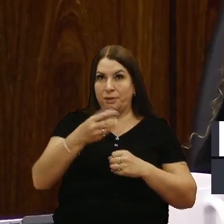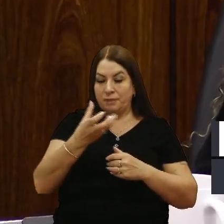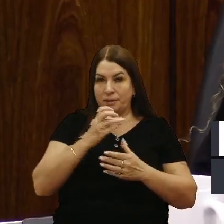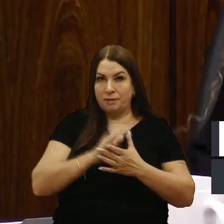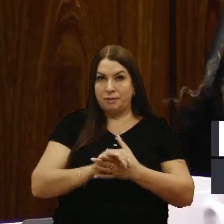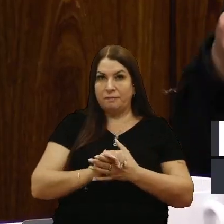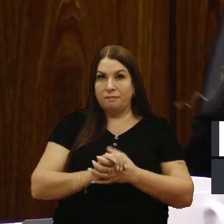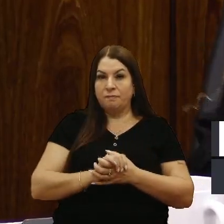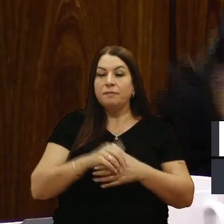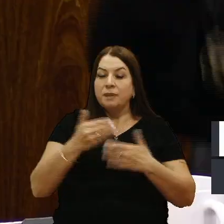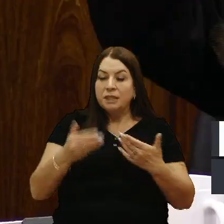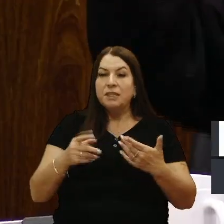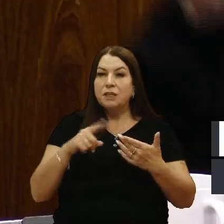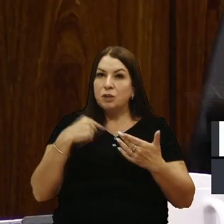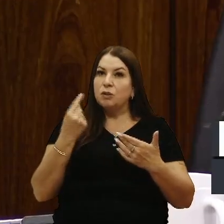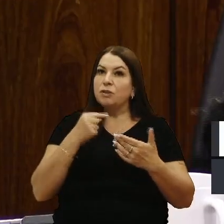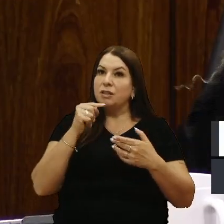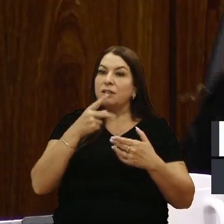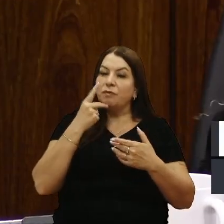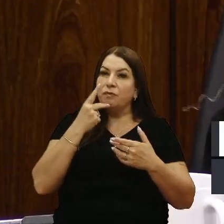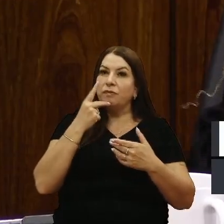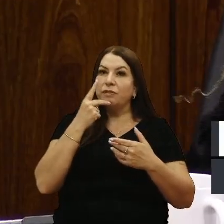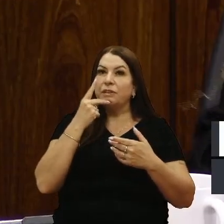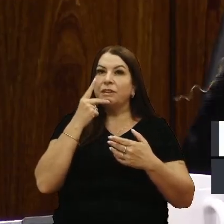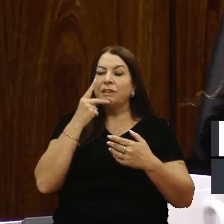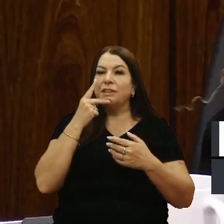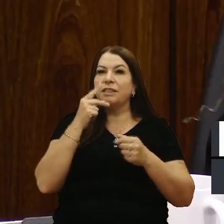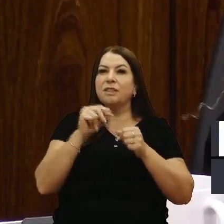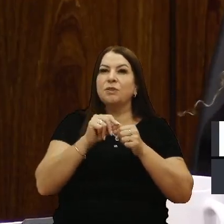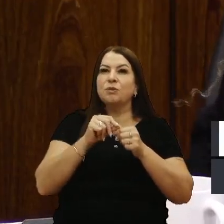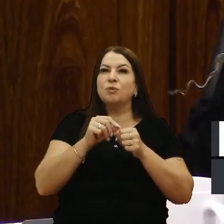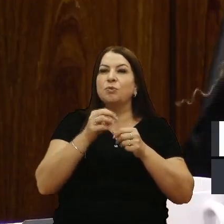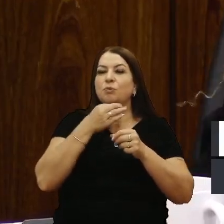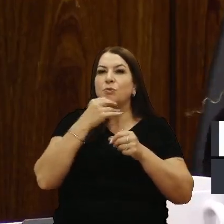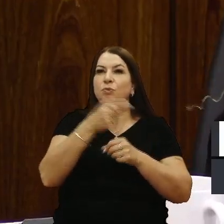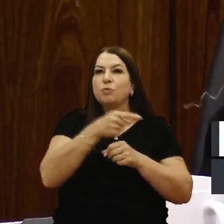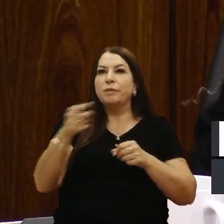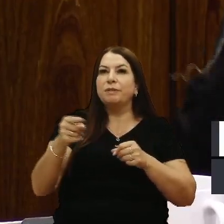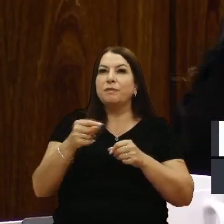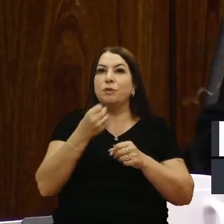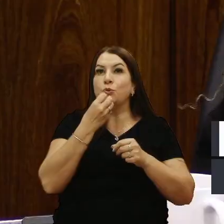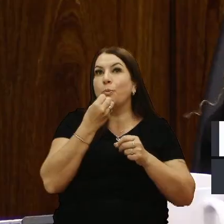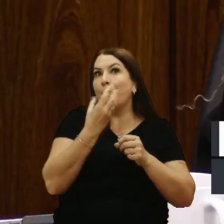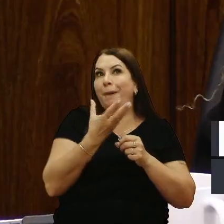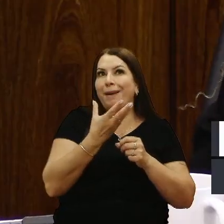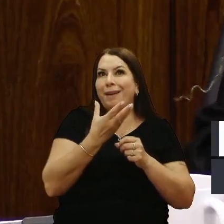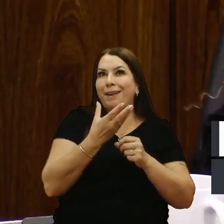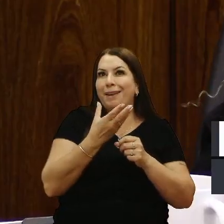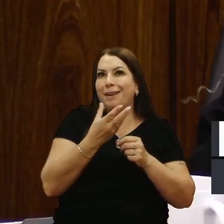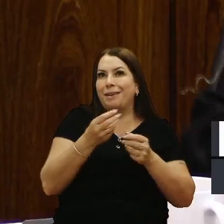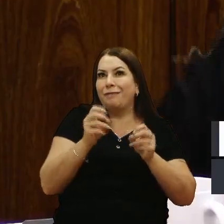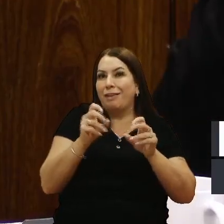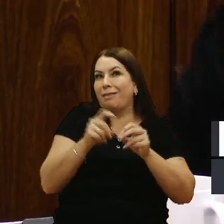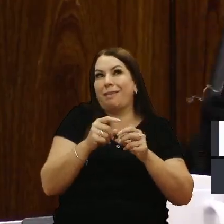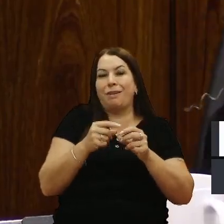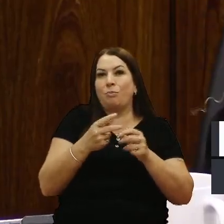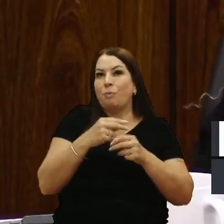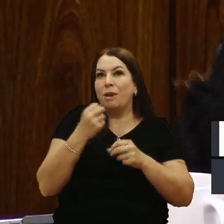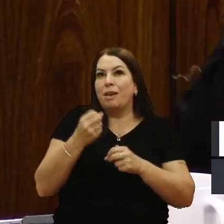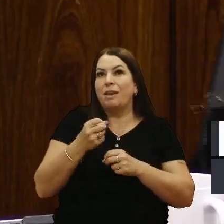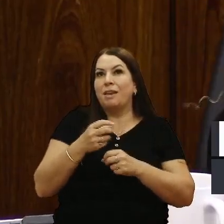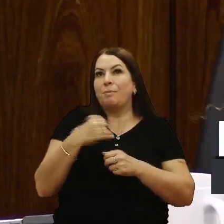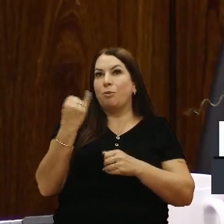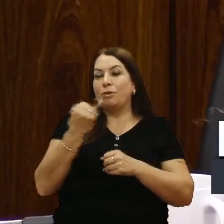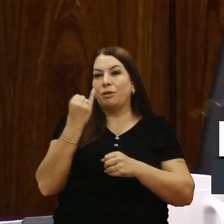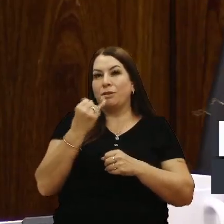quiser. E a gente está aqui falando da precarização de um bem vital, de algo que é um direito